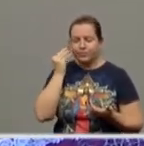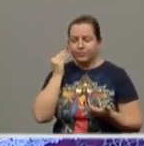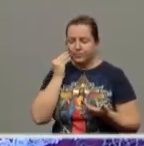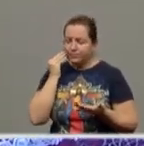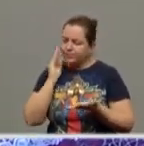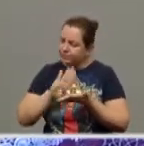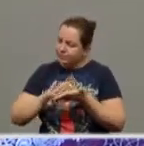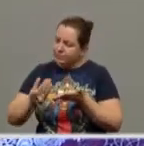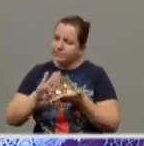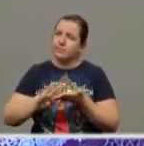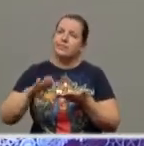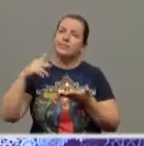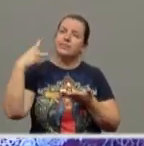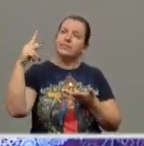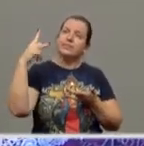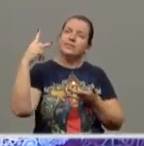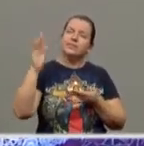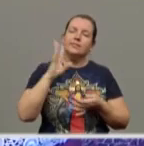vem enxugar minhas lágrimas